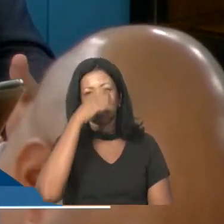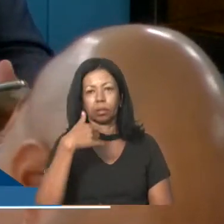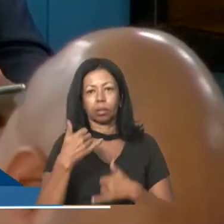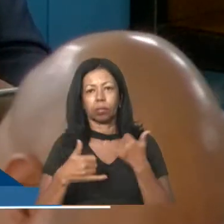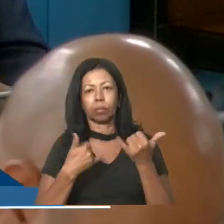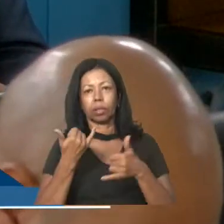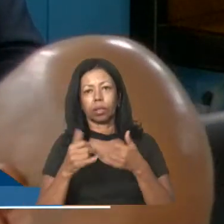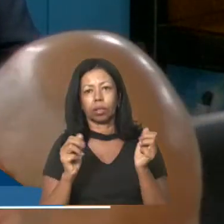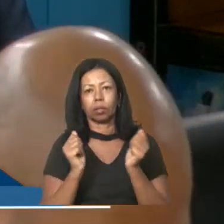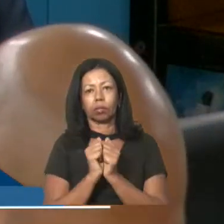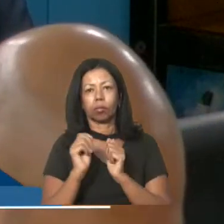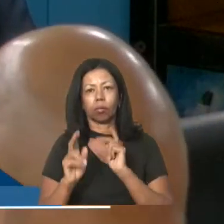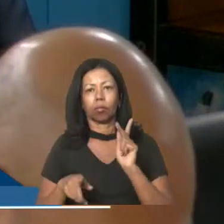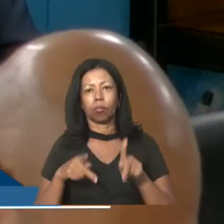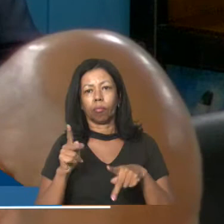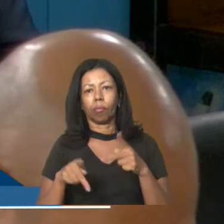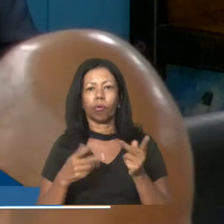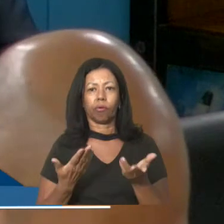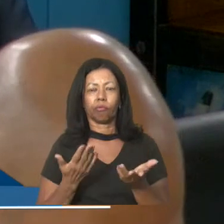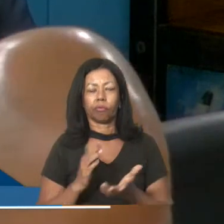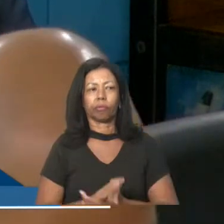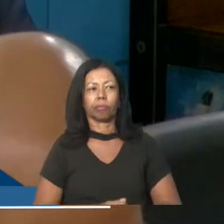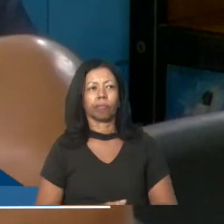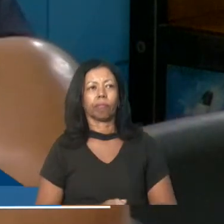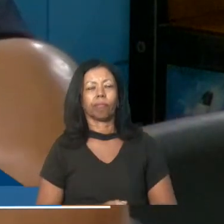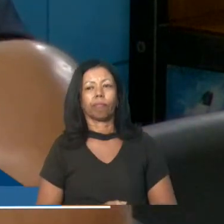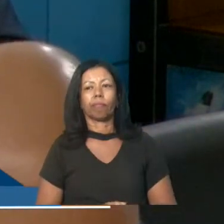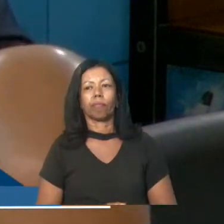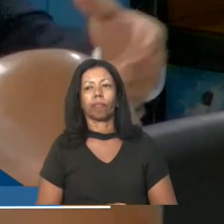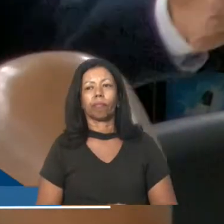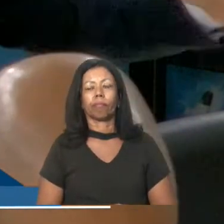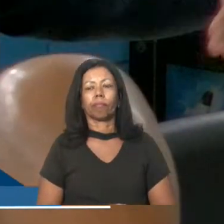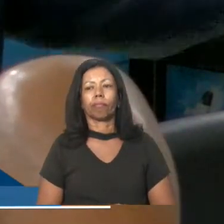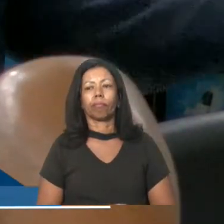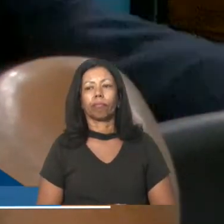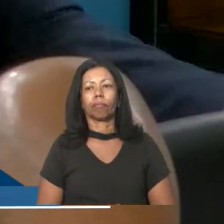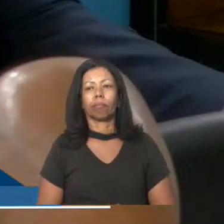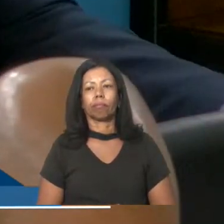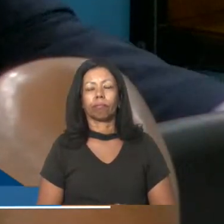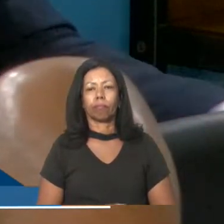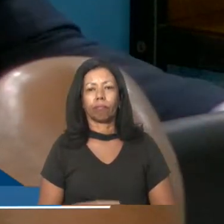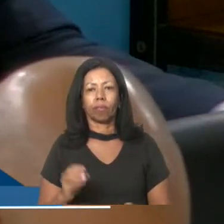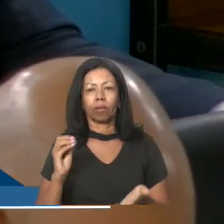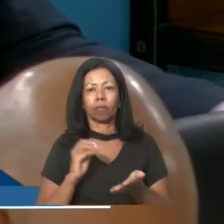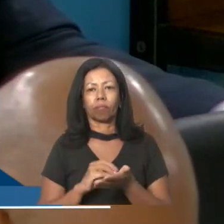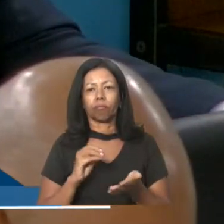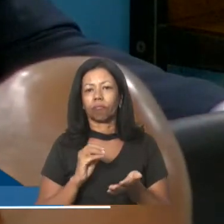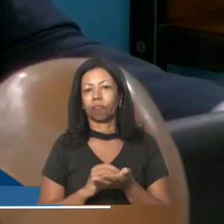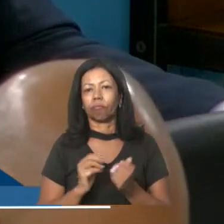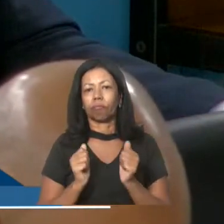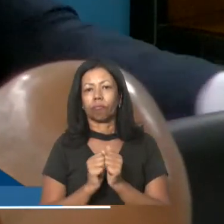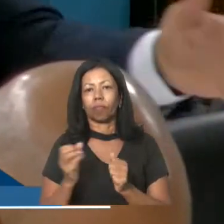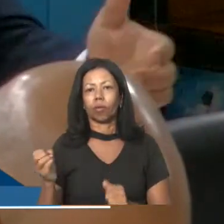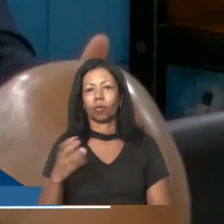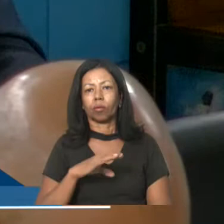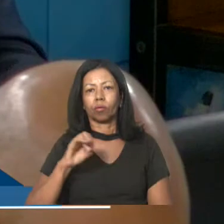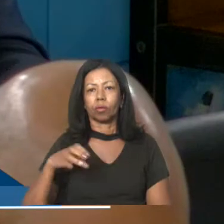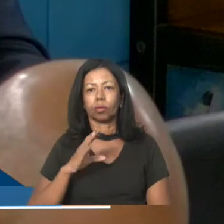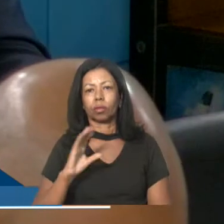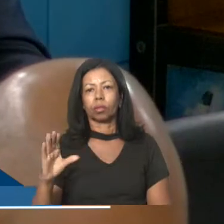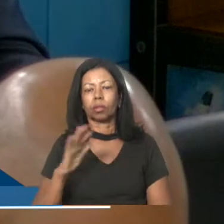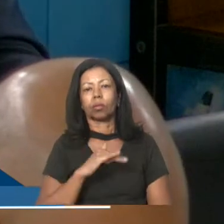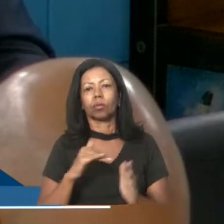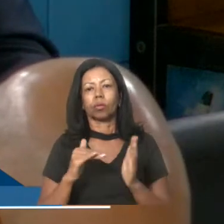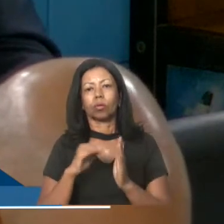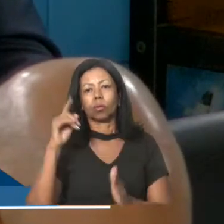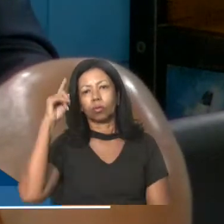com a população. É insatisfação com o novo Casqueiro. Todo santo